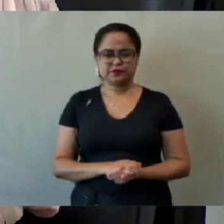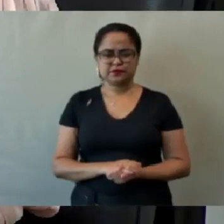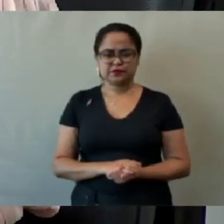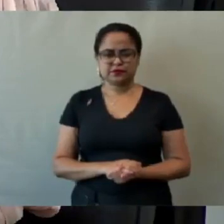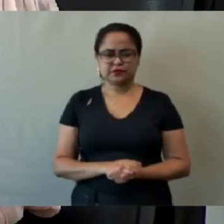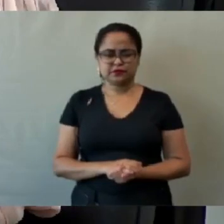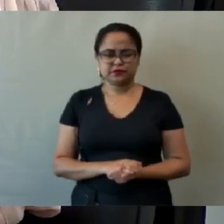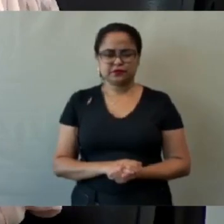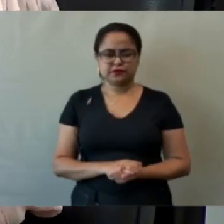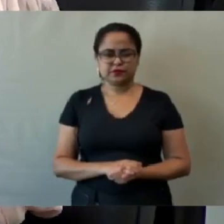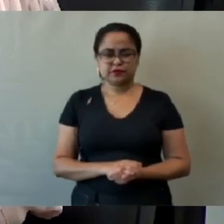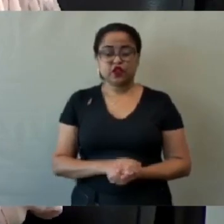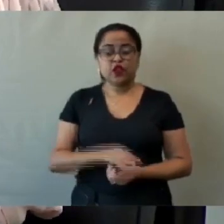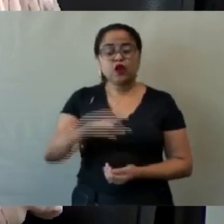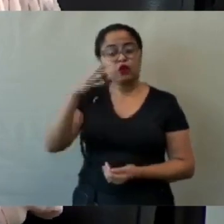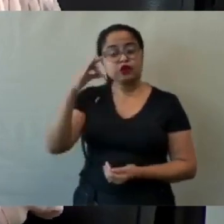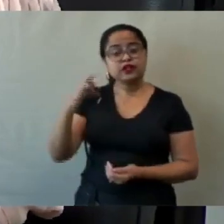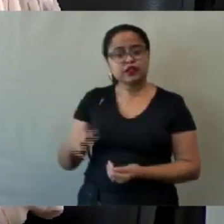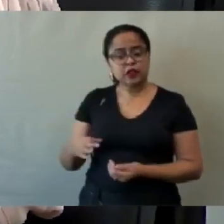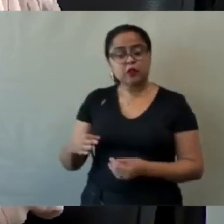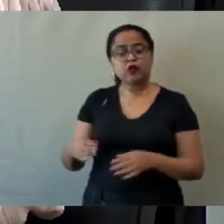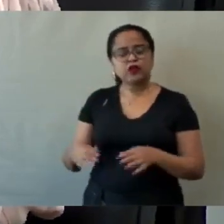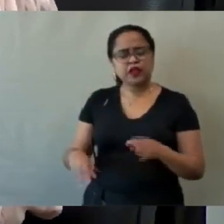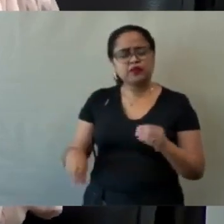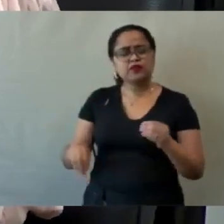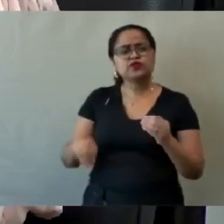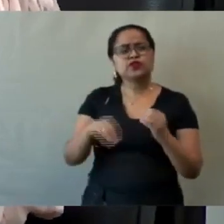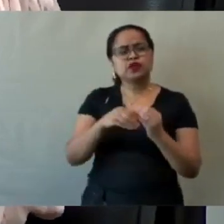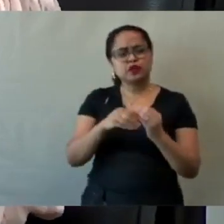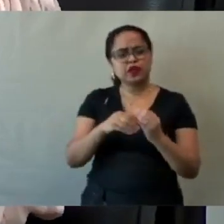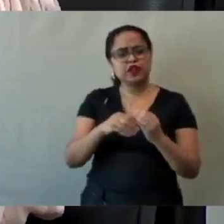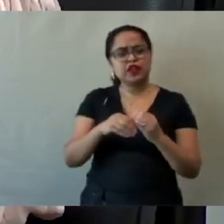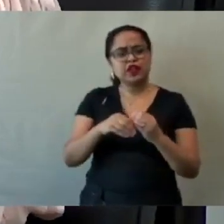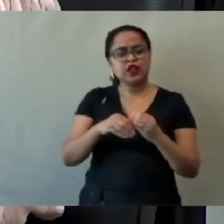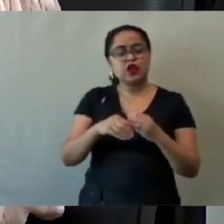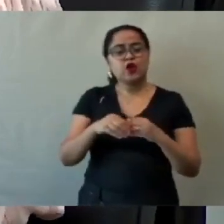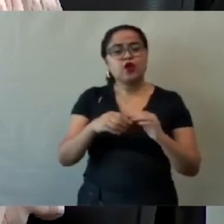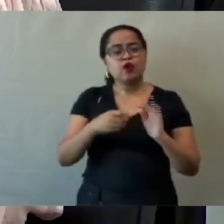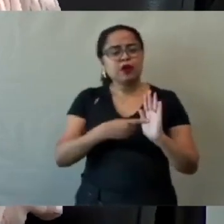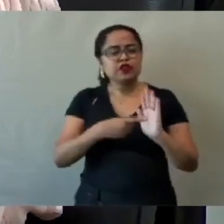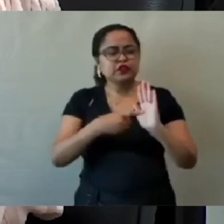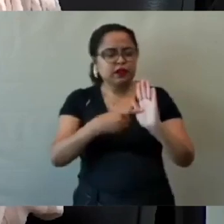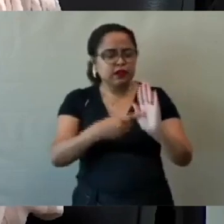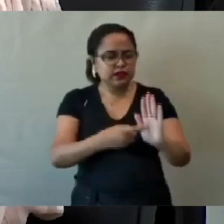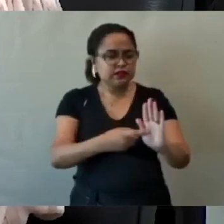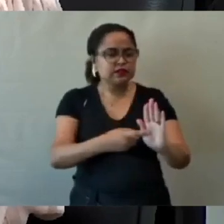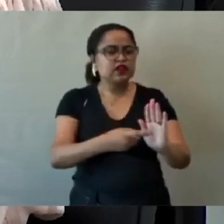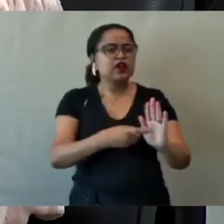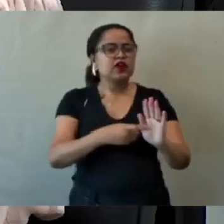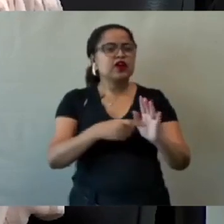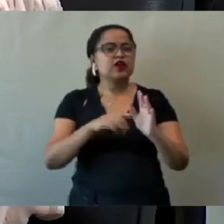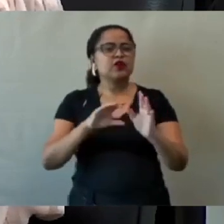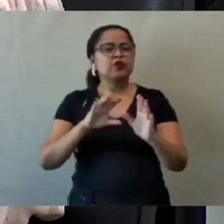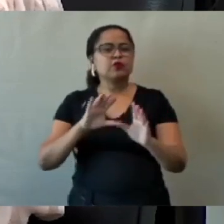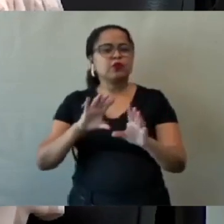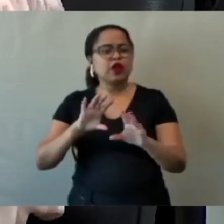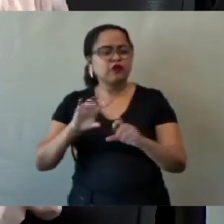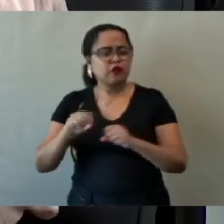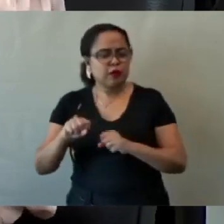Acho que, com certeza, podemos incluir uma indicação para mais formação, principalmente no que toca ao